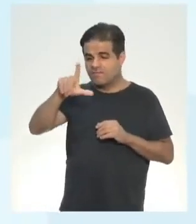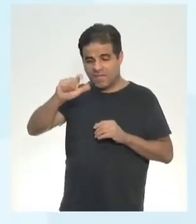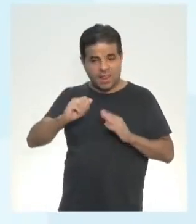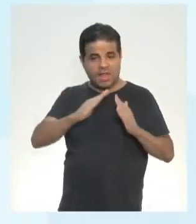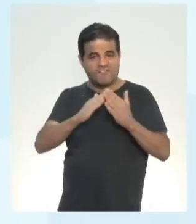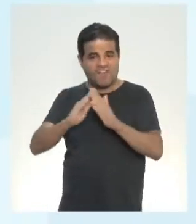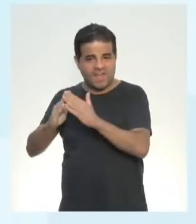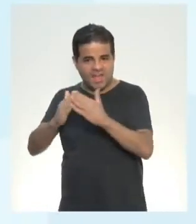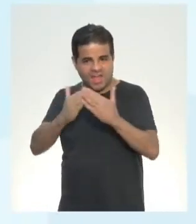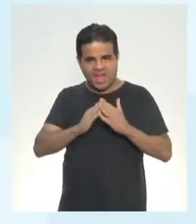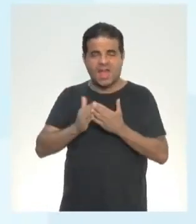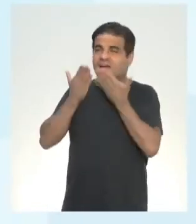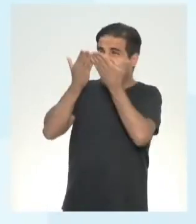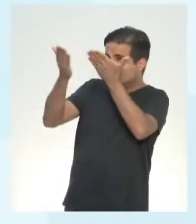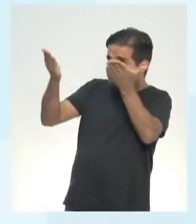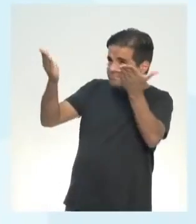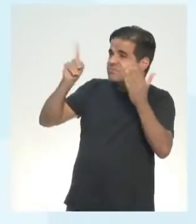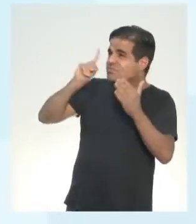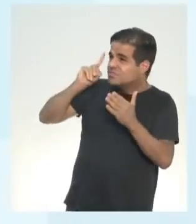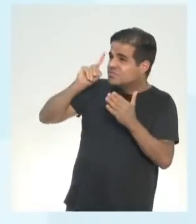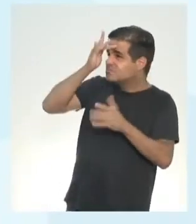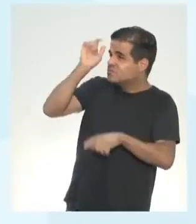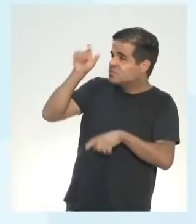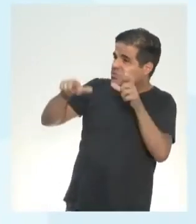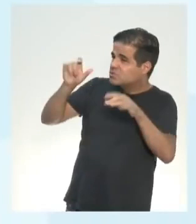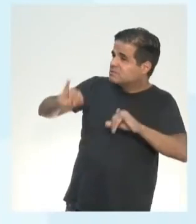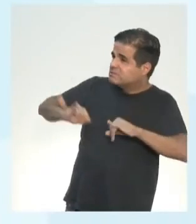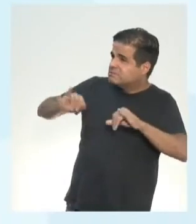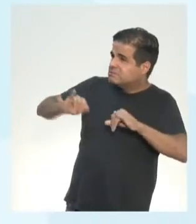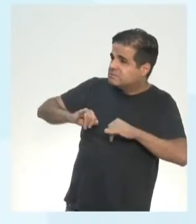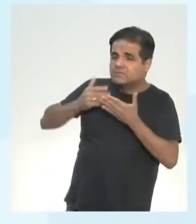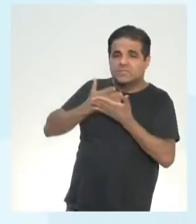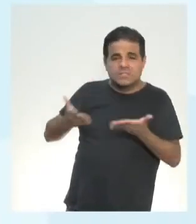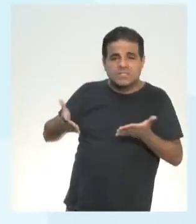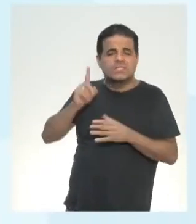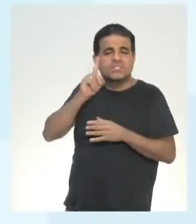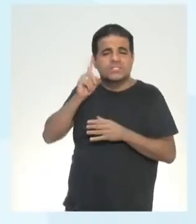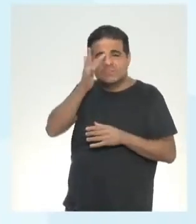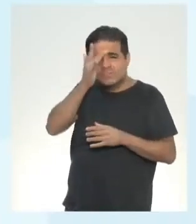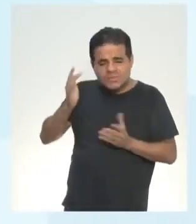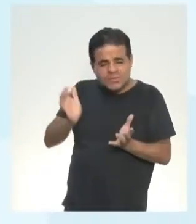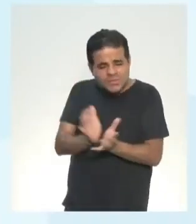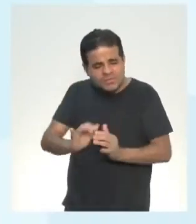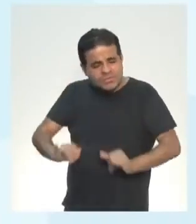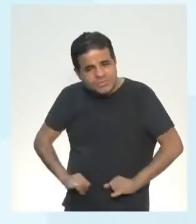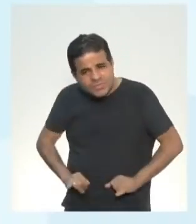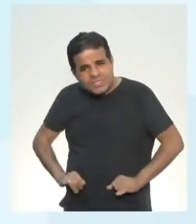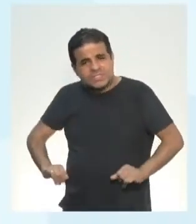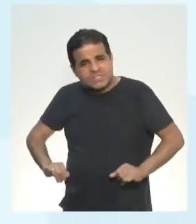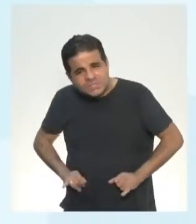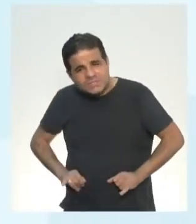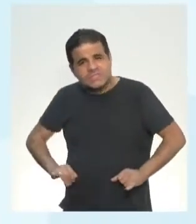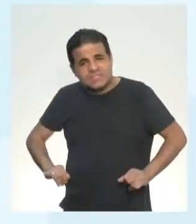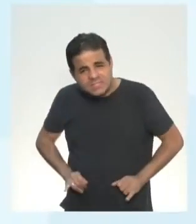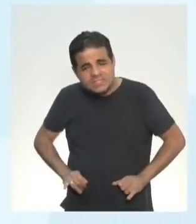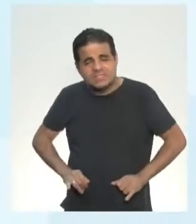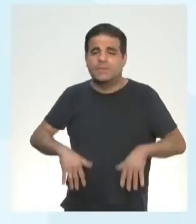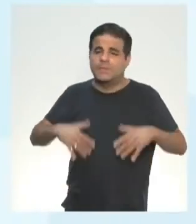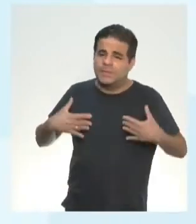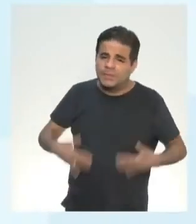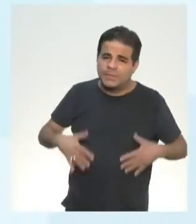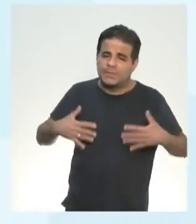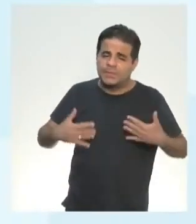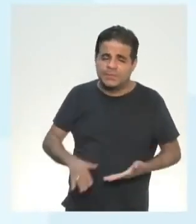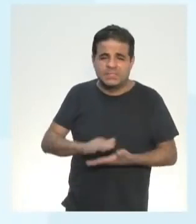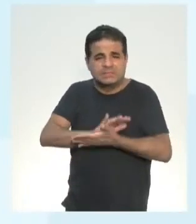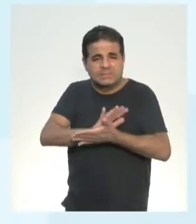Eu vou mostrar o dia a dia das pessoas. Mas o dia a dia daquele povo sofrido, mas muito sofrido